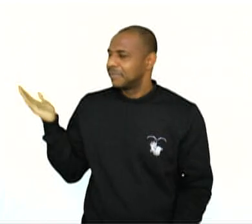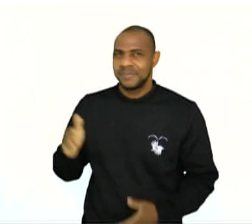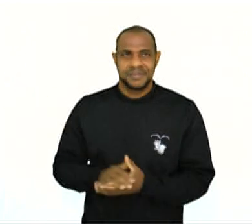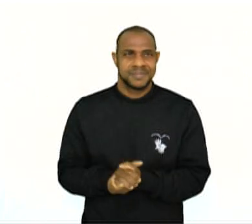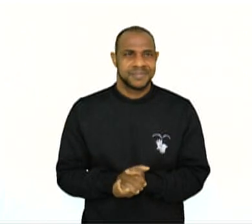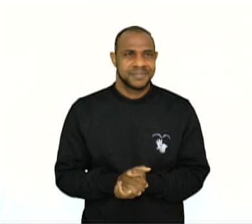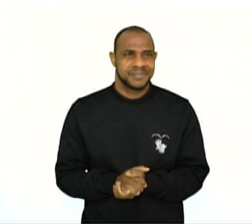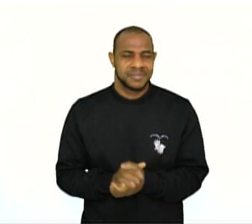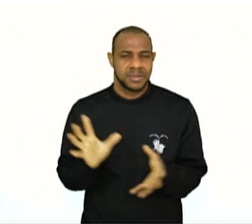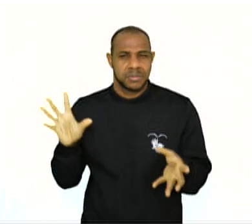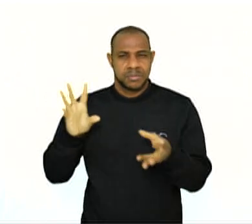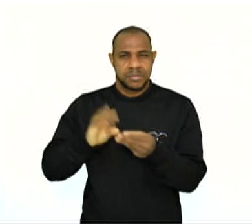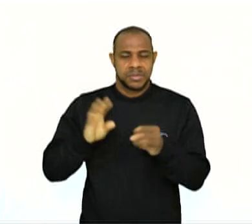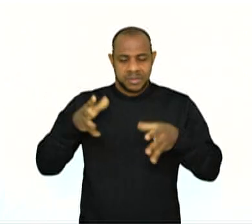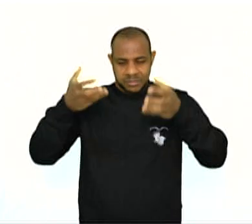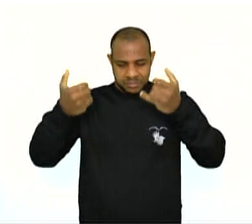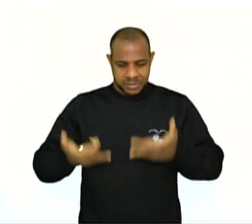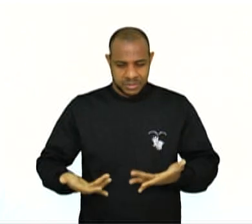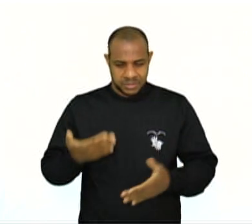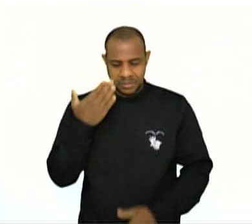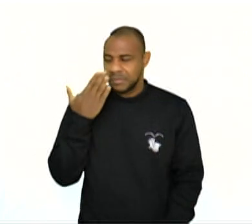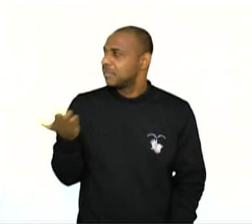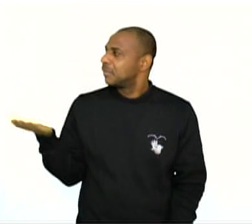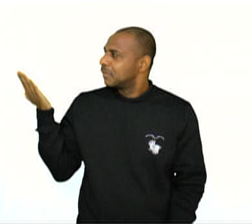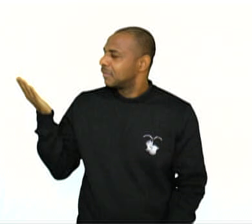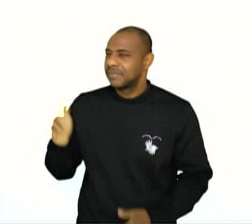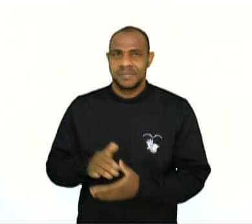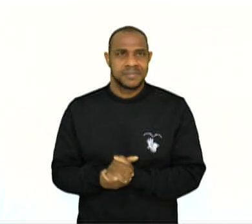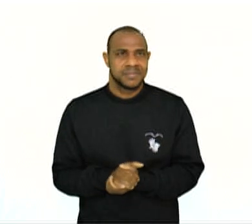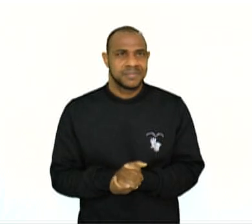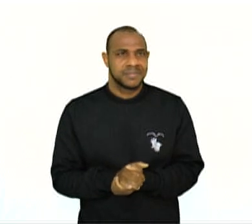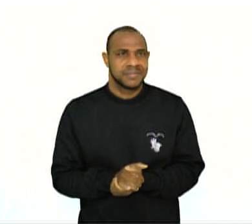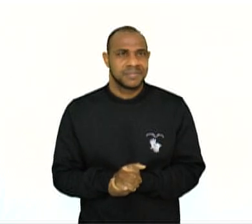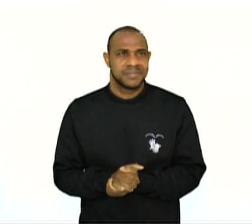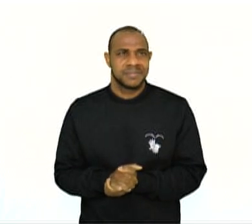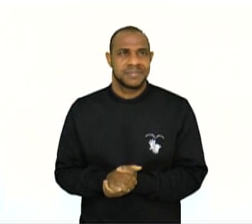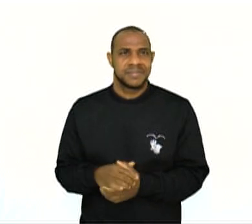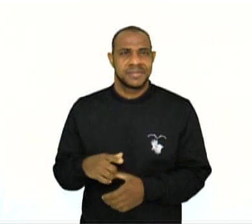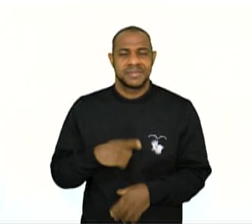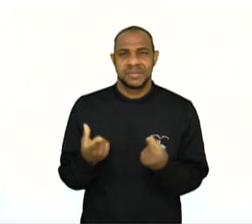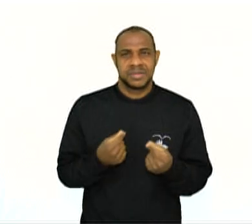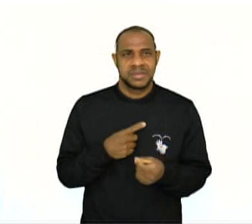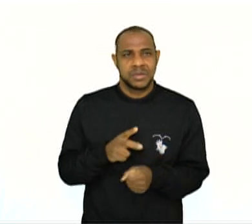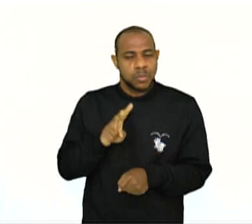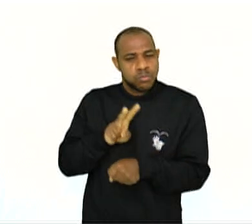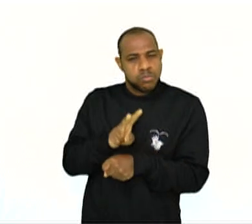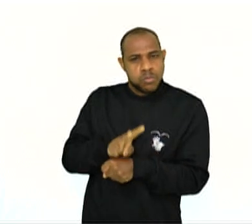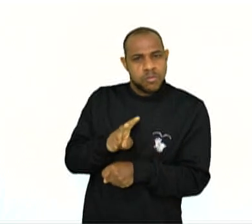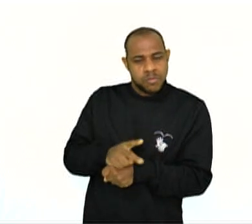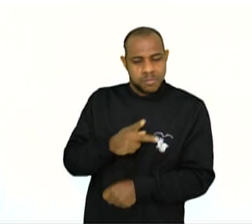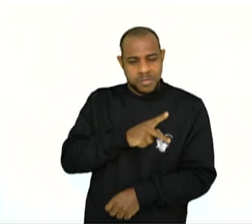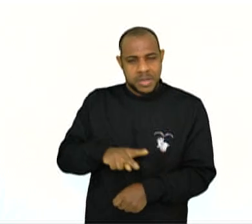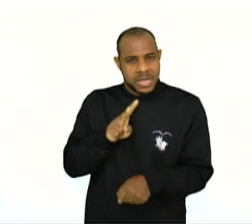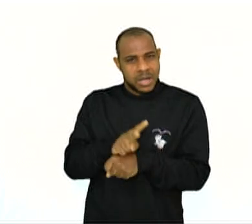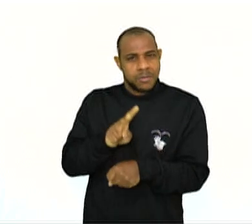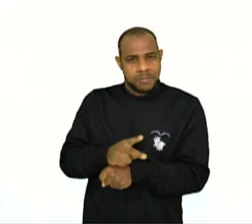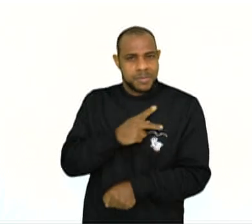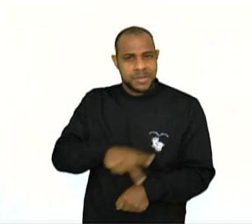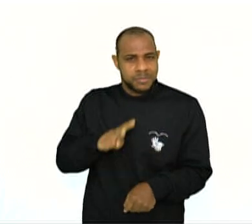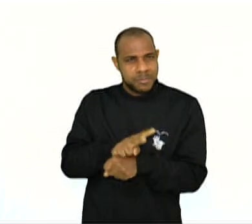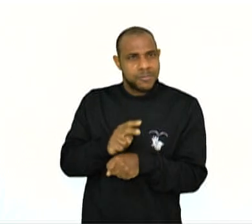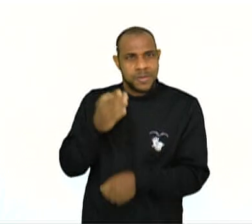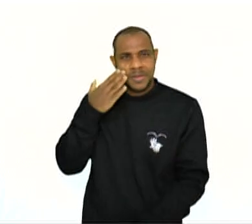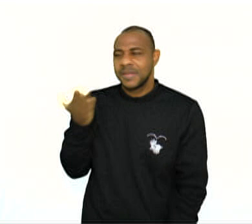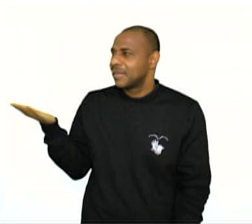um resumo daquilo que já dissemos, deveria ter um caráter provisório. Era afastar a ameaça comunista, né? Aquela conversa de que o